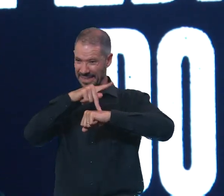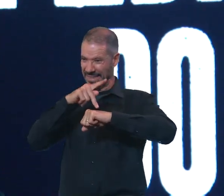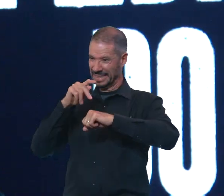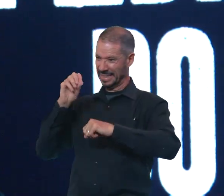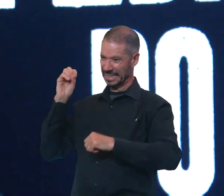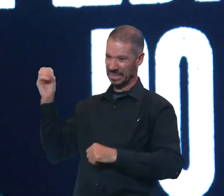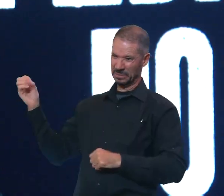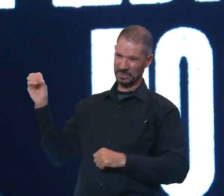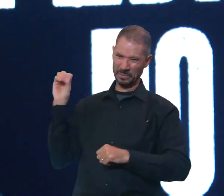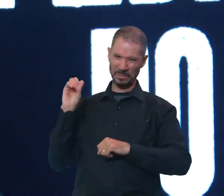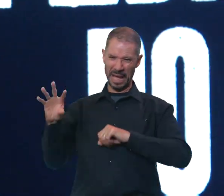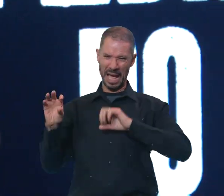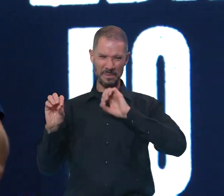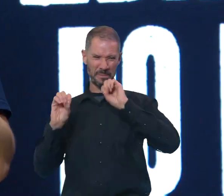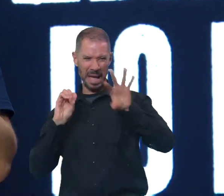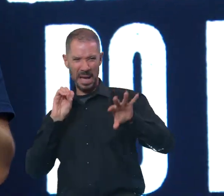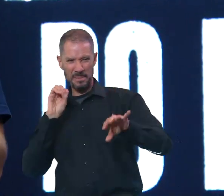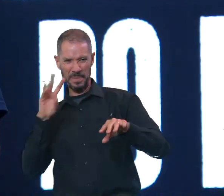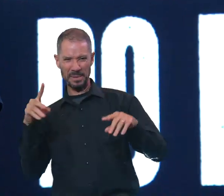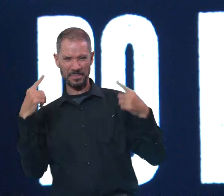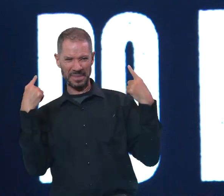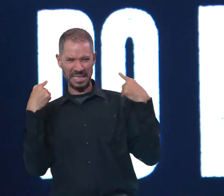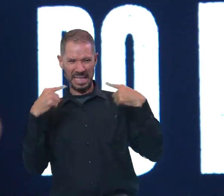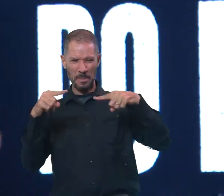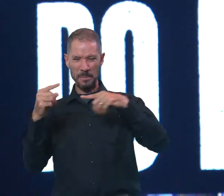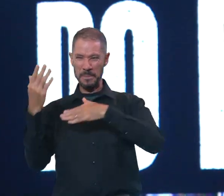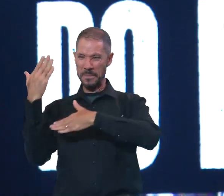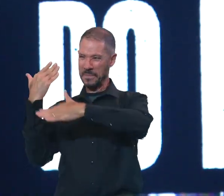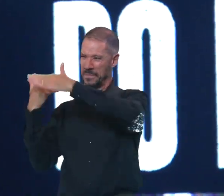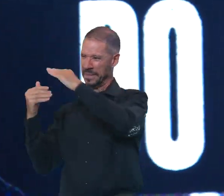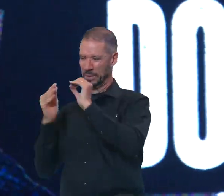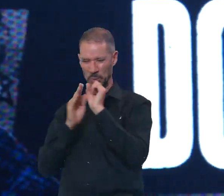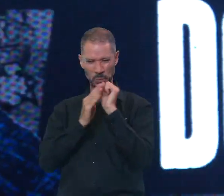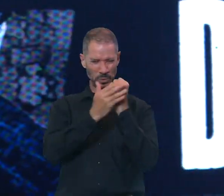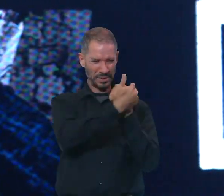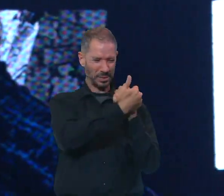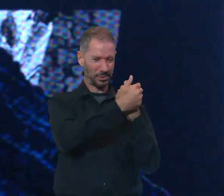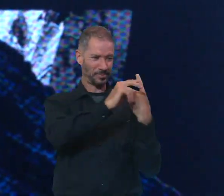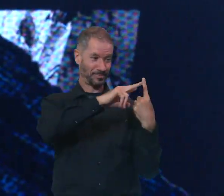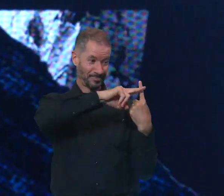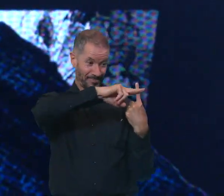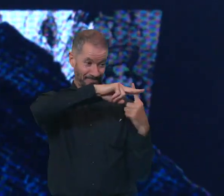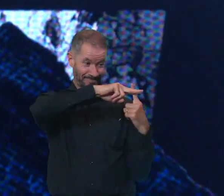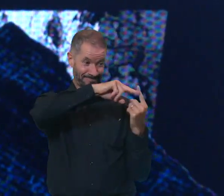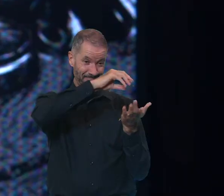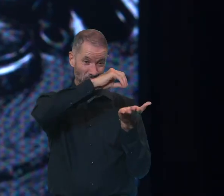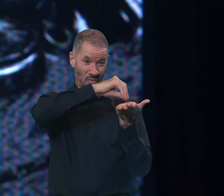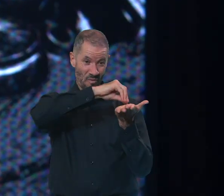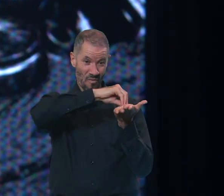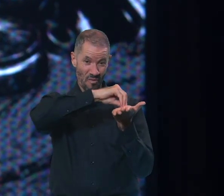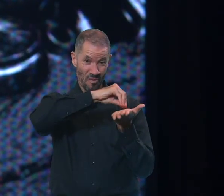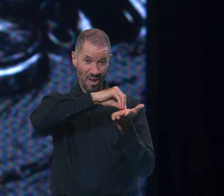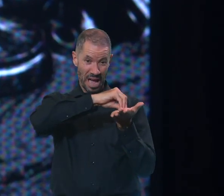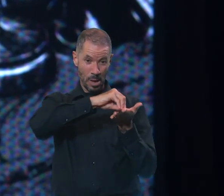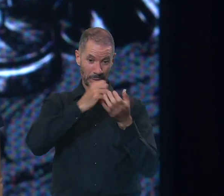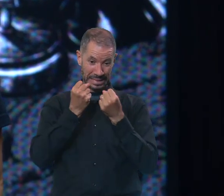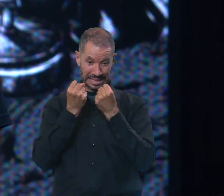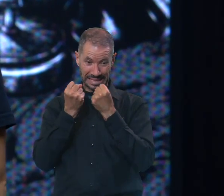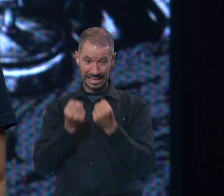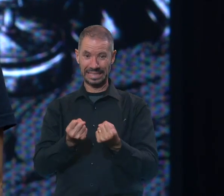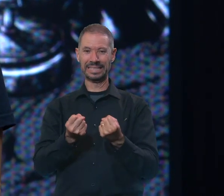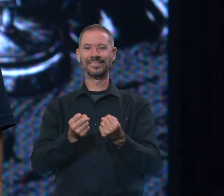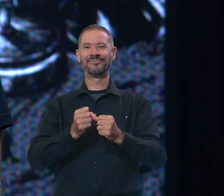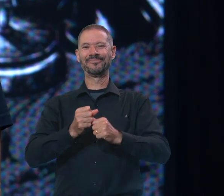nós, que remetem ao nosso passado, daquilo que está escondido e que não foi resolvido, elas são extremamente pesadas.